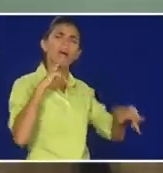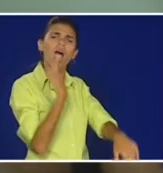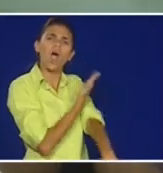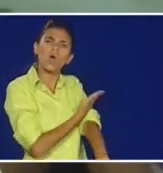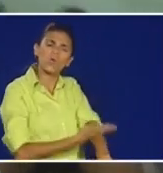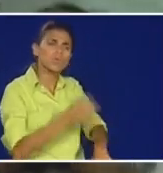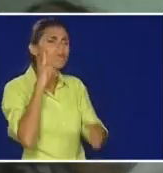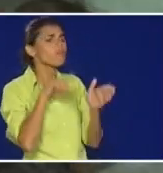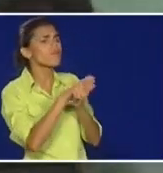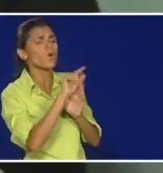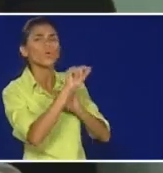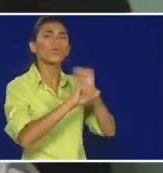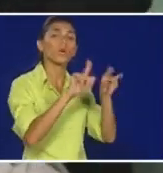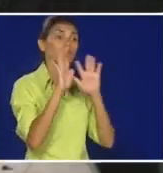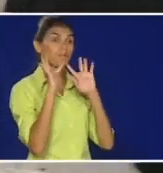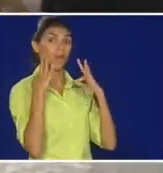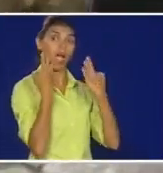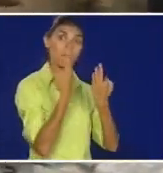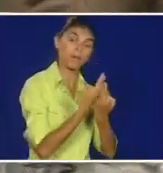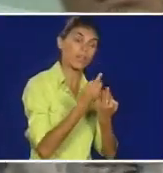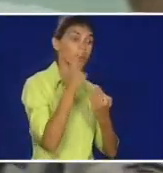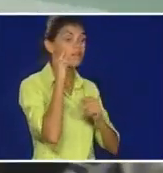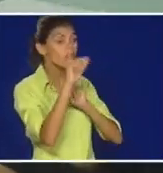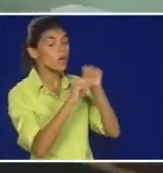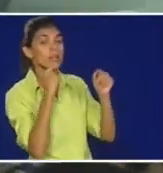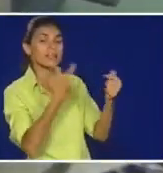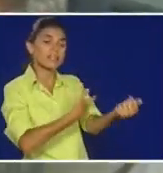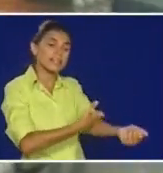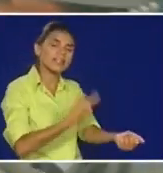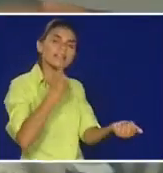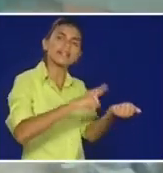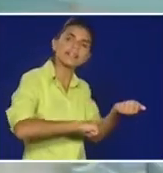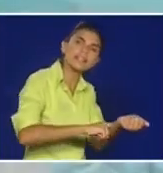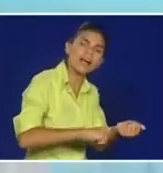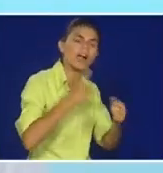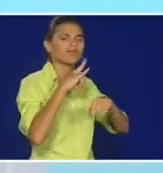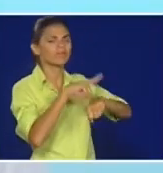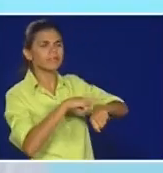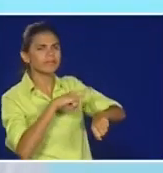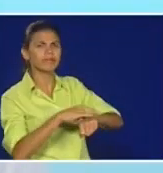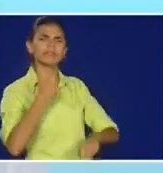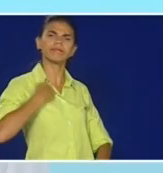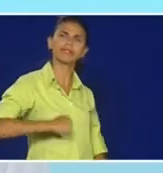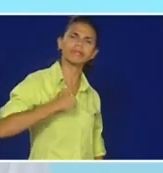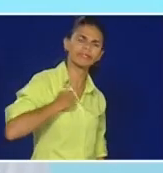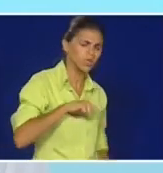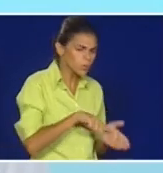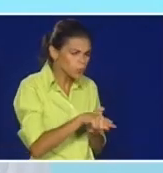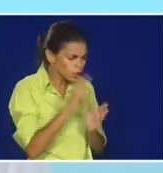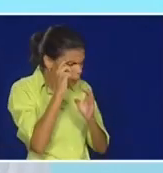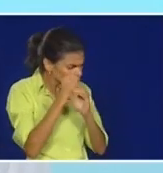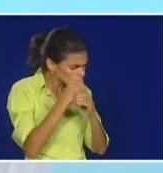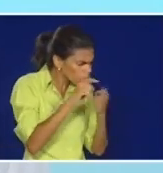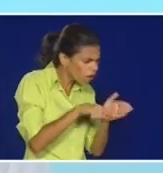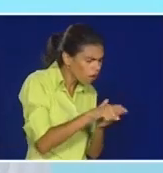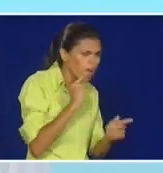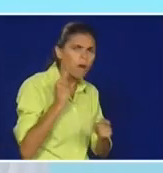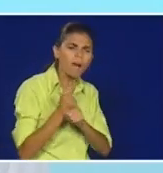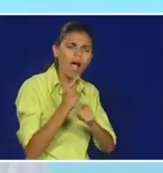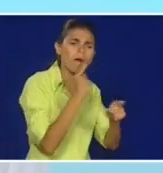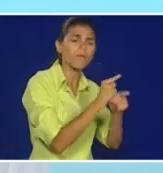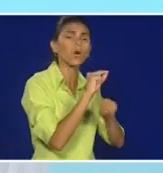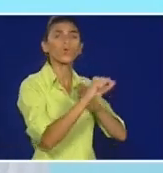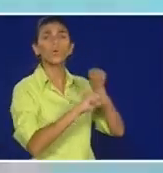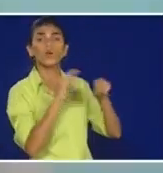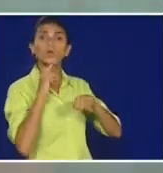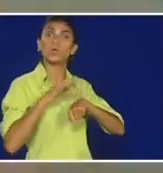a gente costuma avaliar a história familiar e faz alguns exames de sangue, urina, fezes. E nesses exames, a gente procura